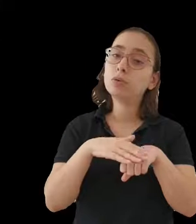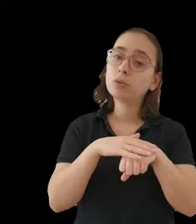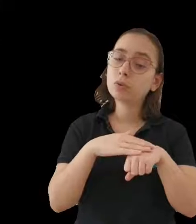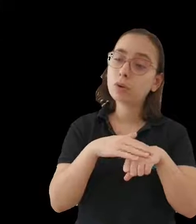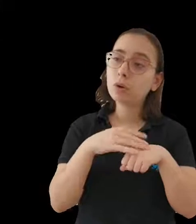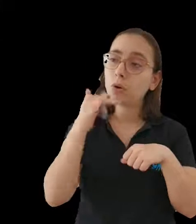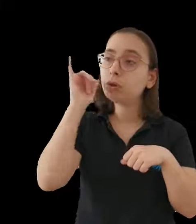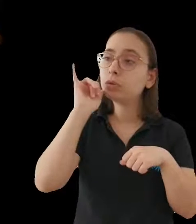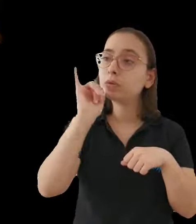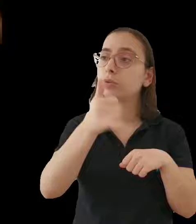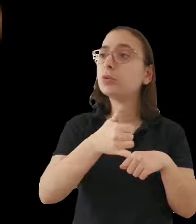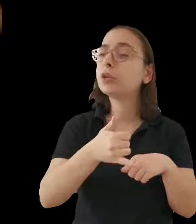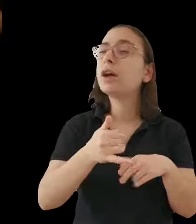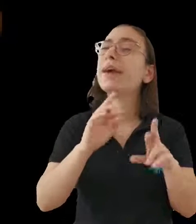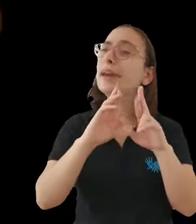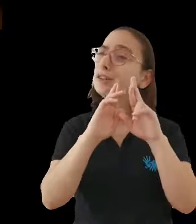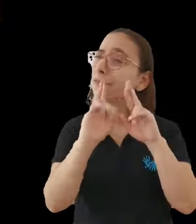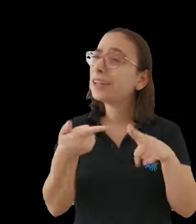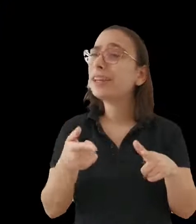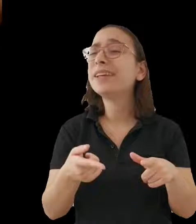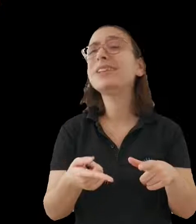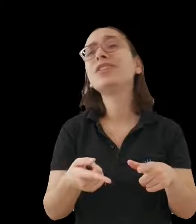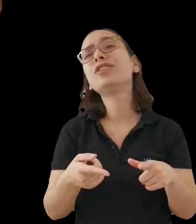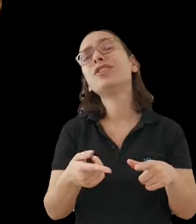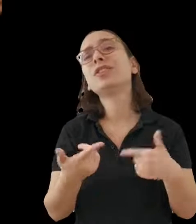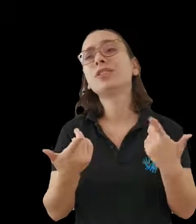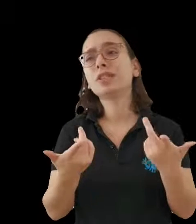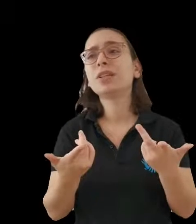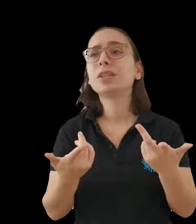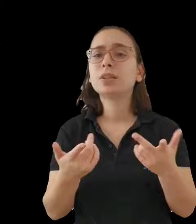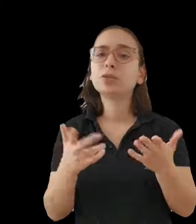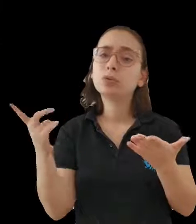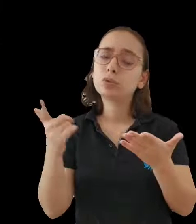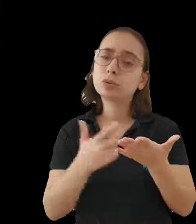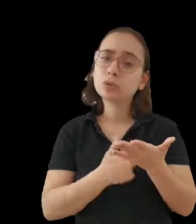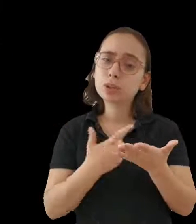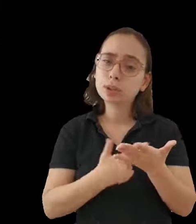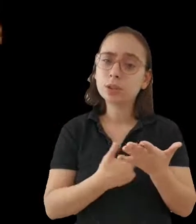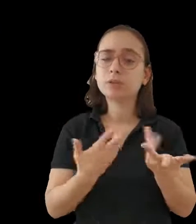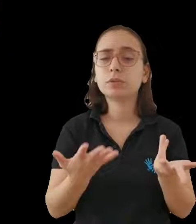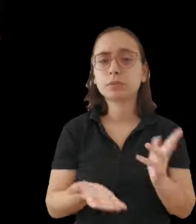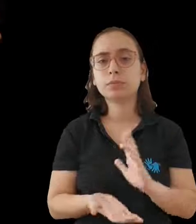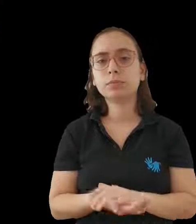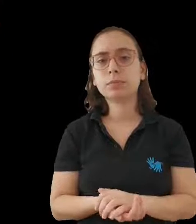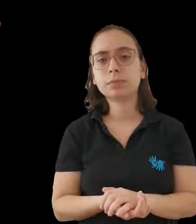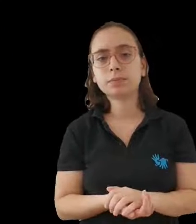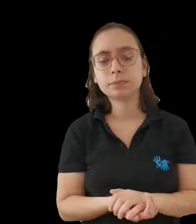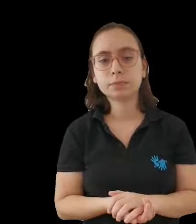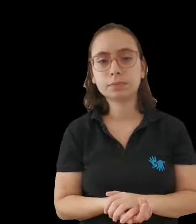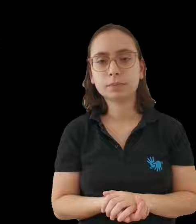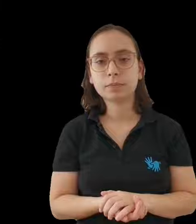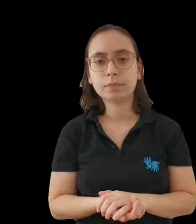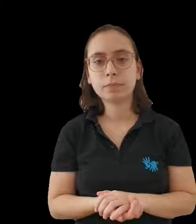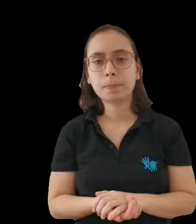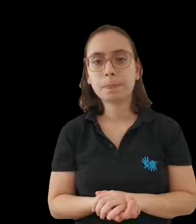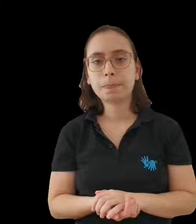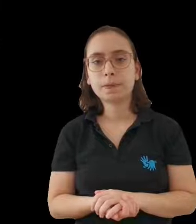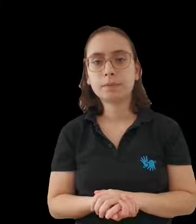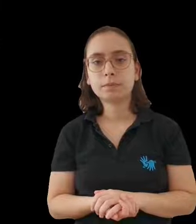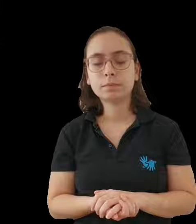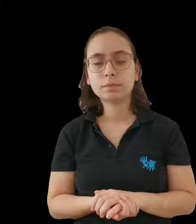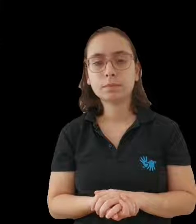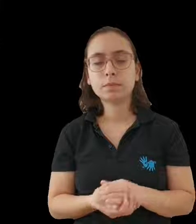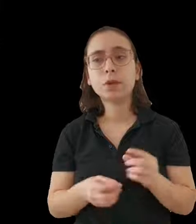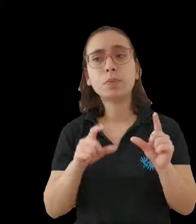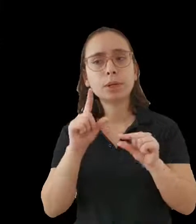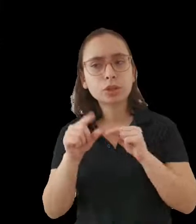eu conto é uma forma completamente não, mas bem diferente, sabe? Então,